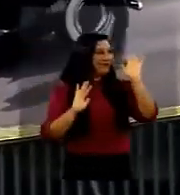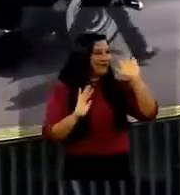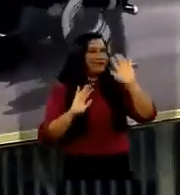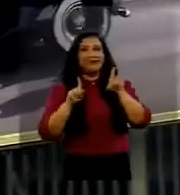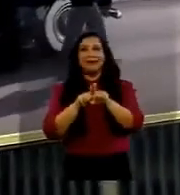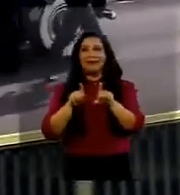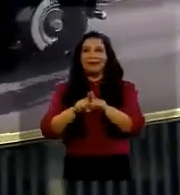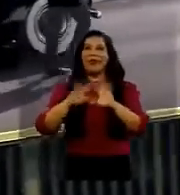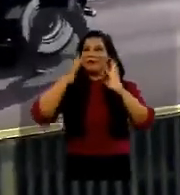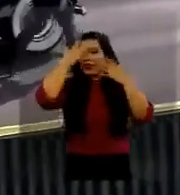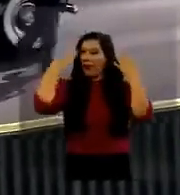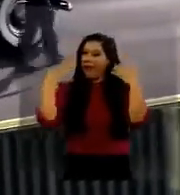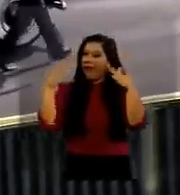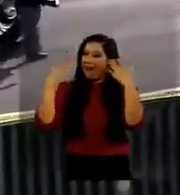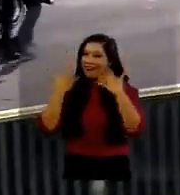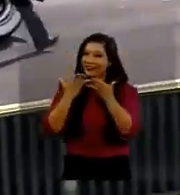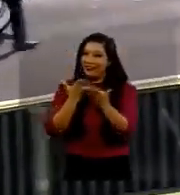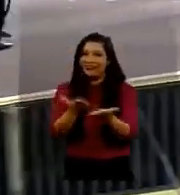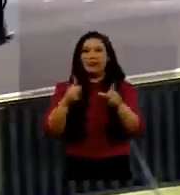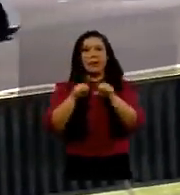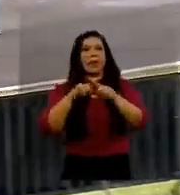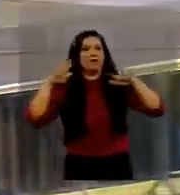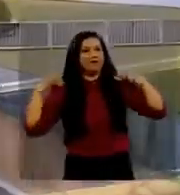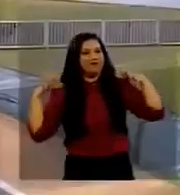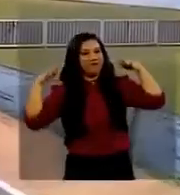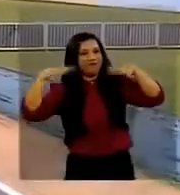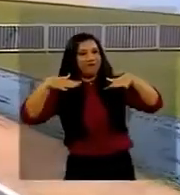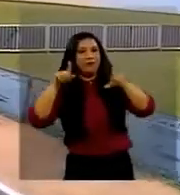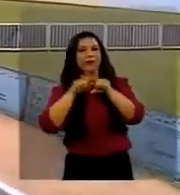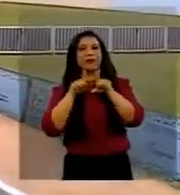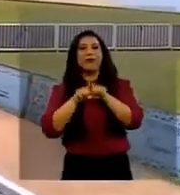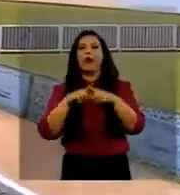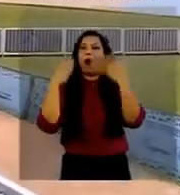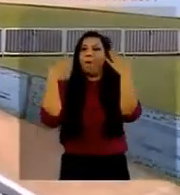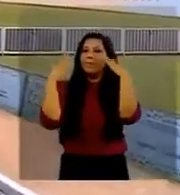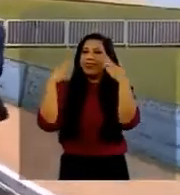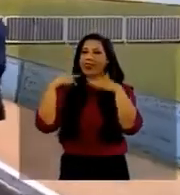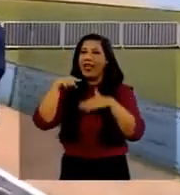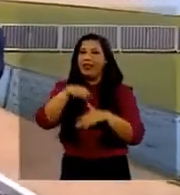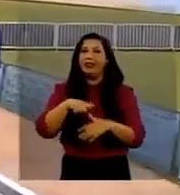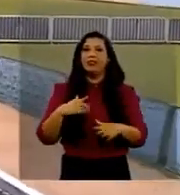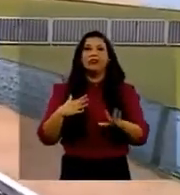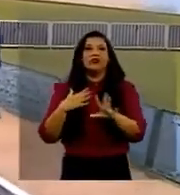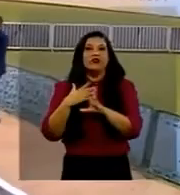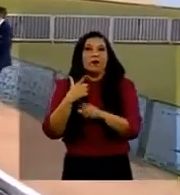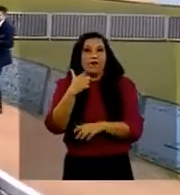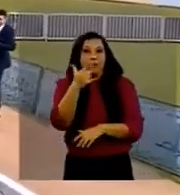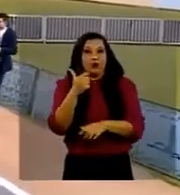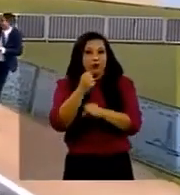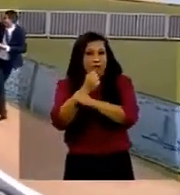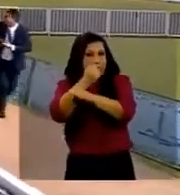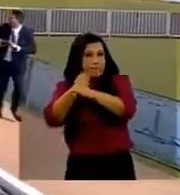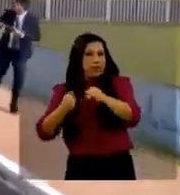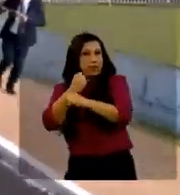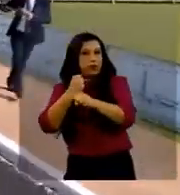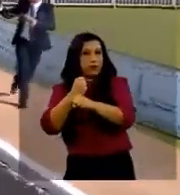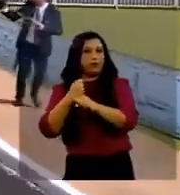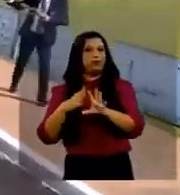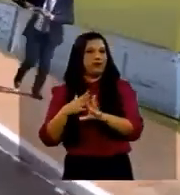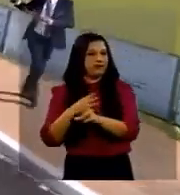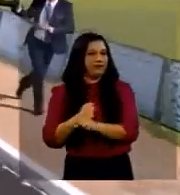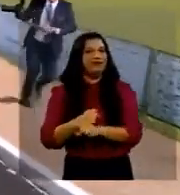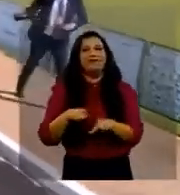sendo saudado tanto pelo público quanto também recebendo a homenagem com as 21 salvas de tiros de canhão.